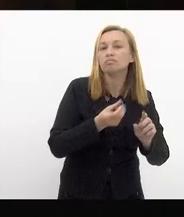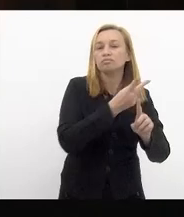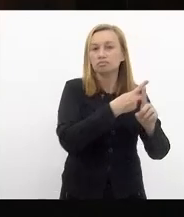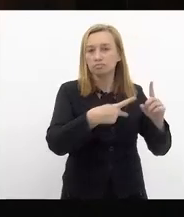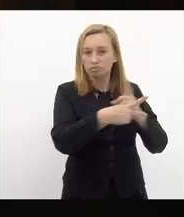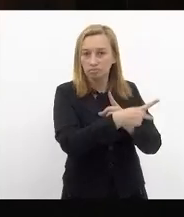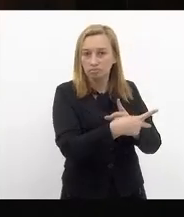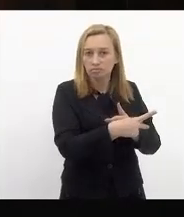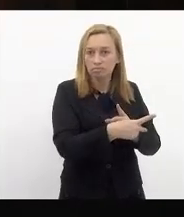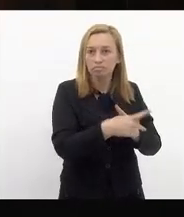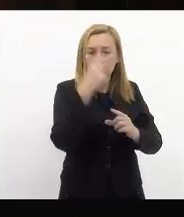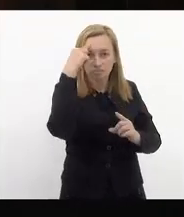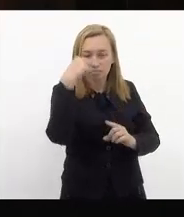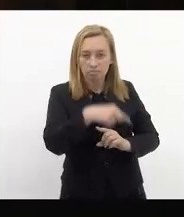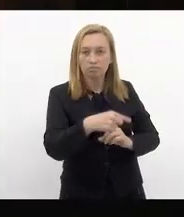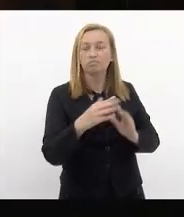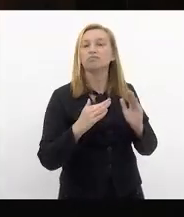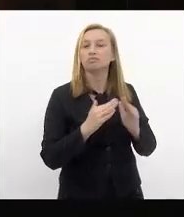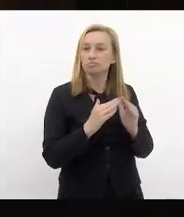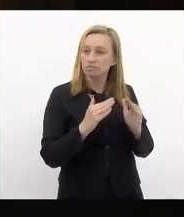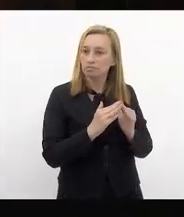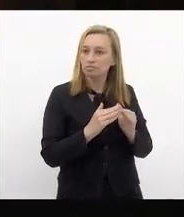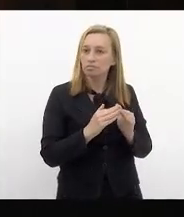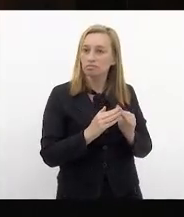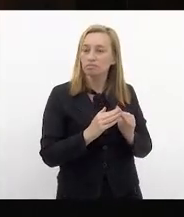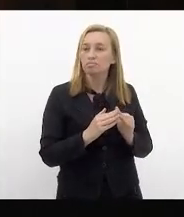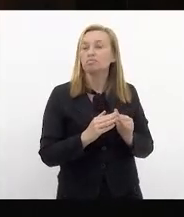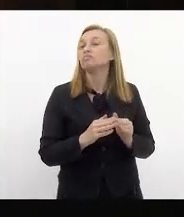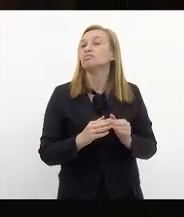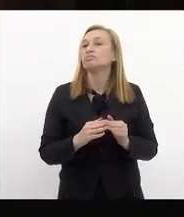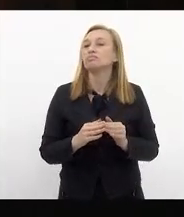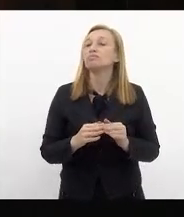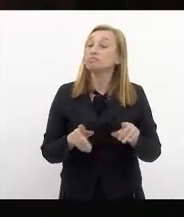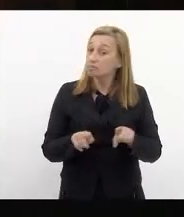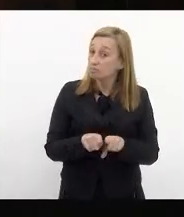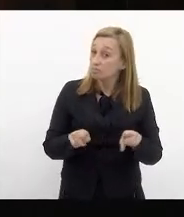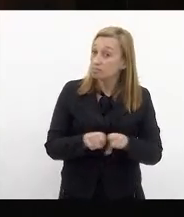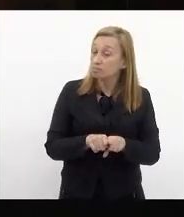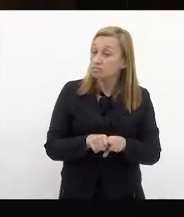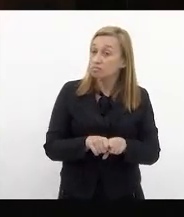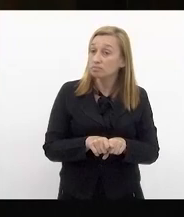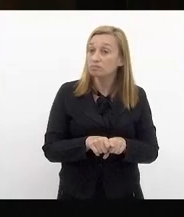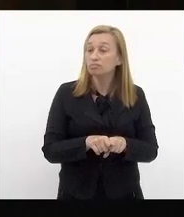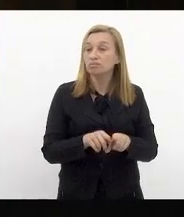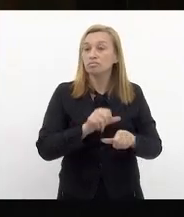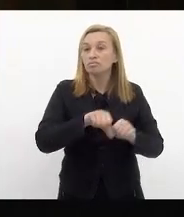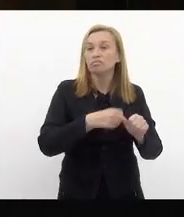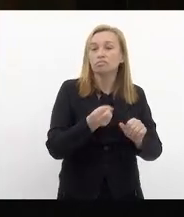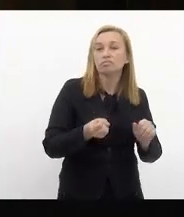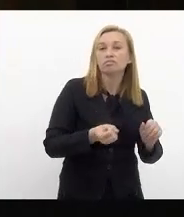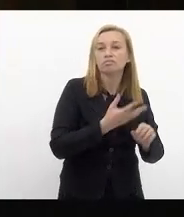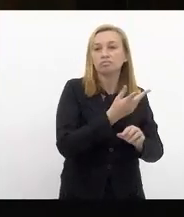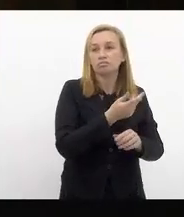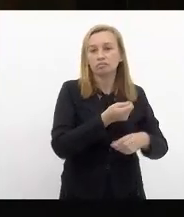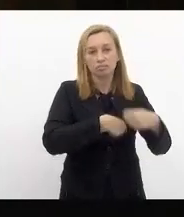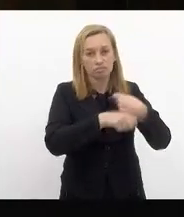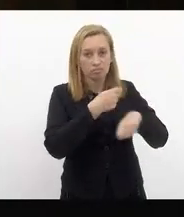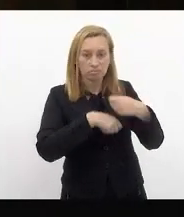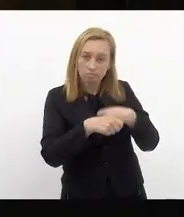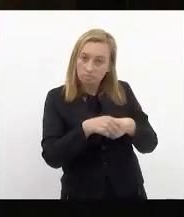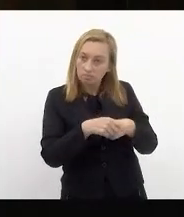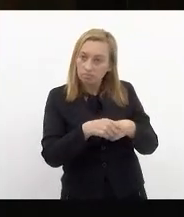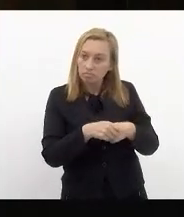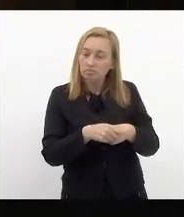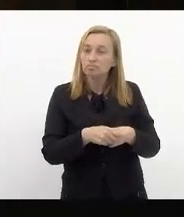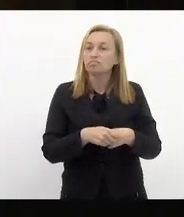previdenciárias mandado aqui para casa. Assim como também funciona a reforma administrativa, uma